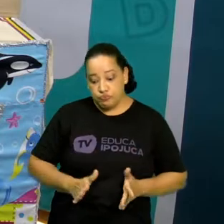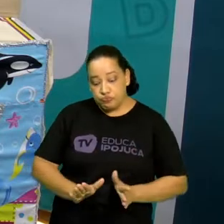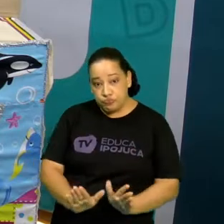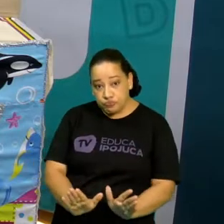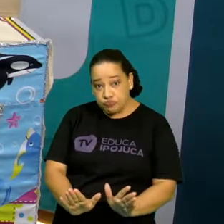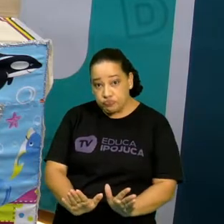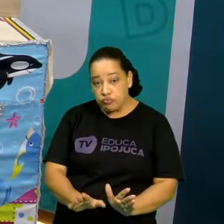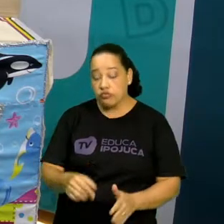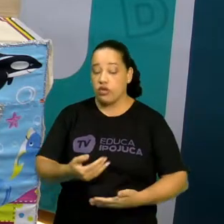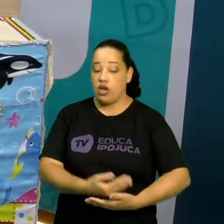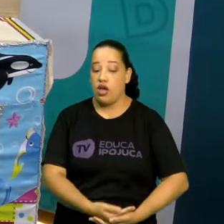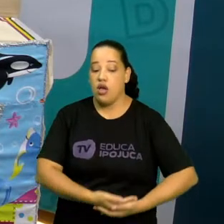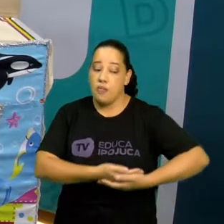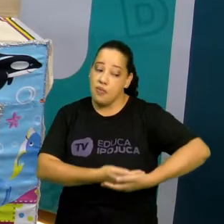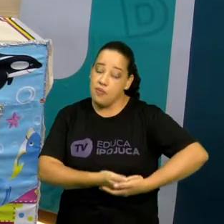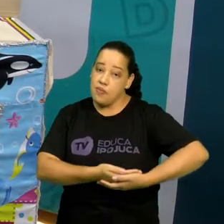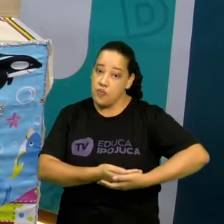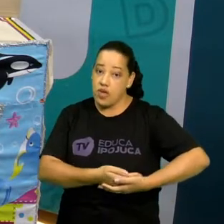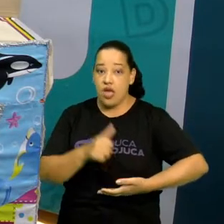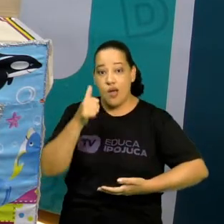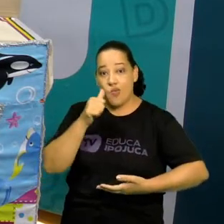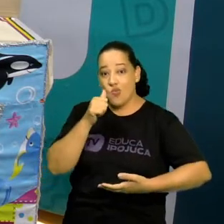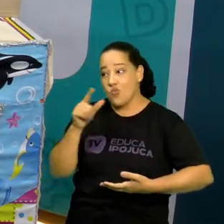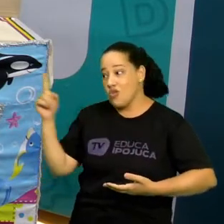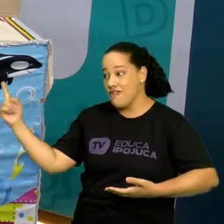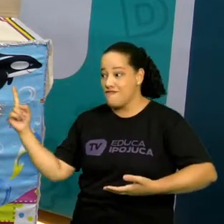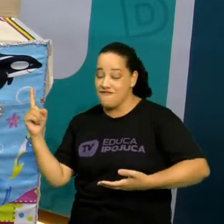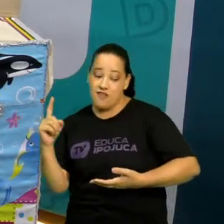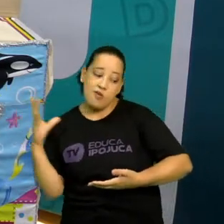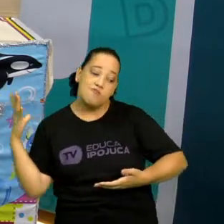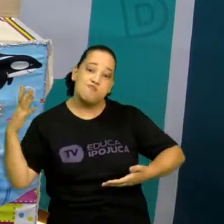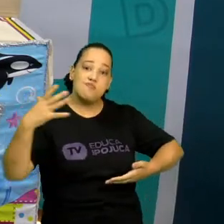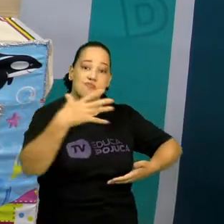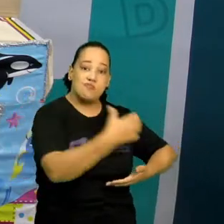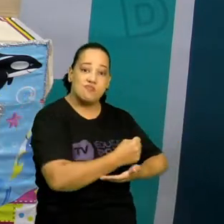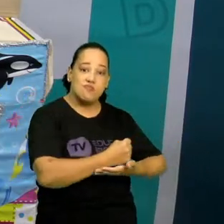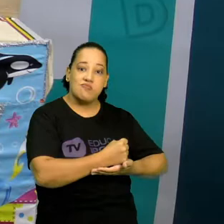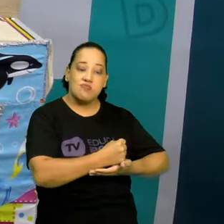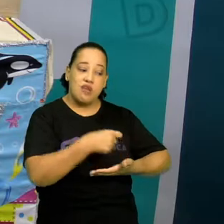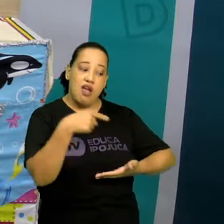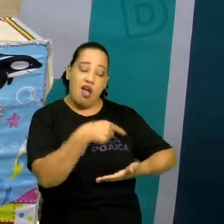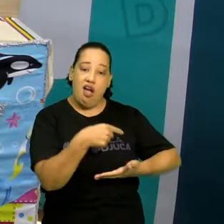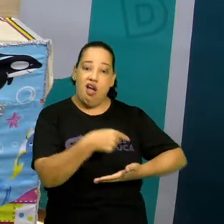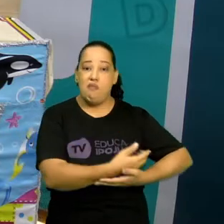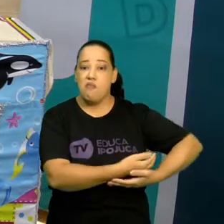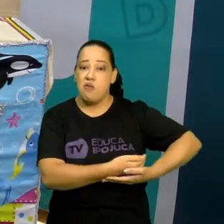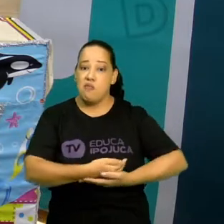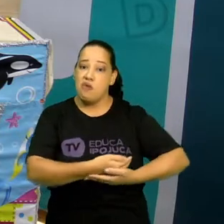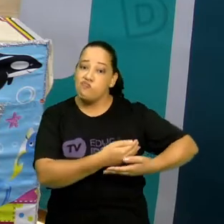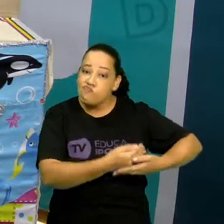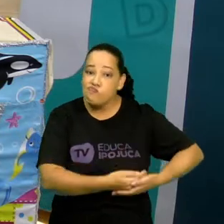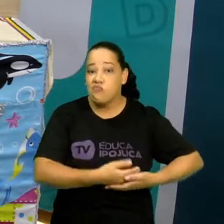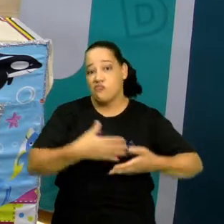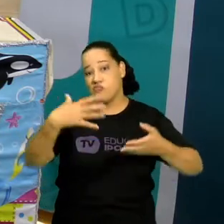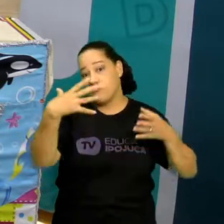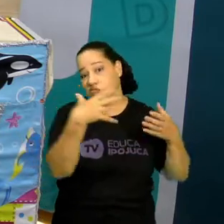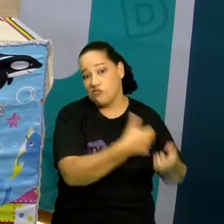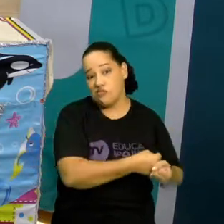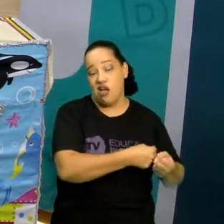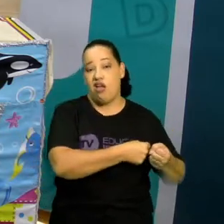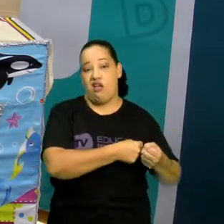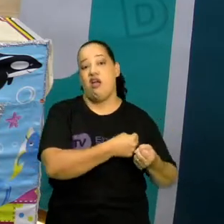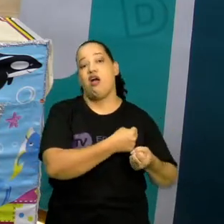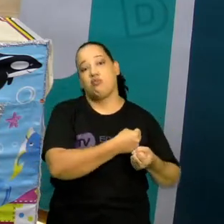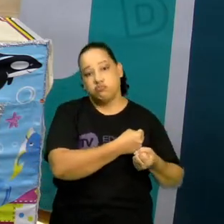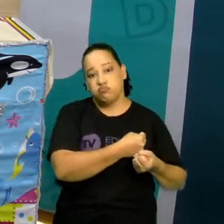pegou a criança era uma menina linda mas Oi linda leiturinha os causa